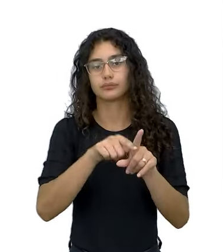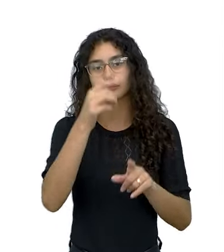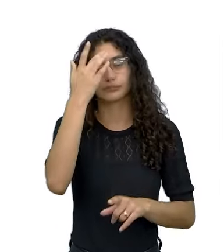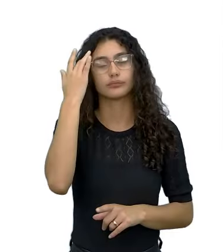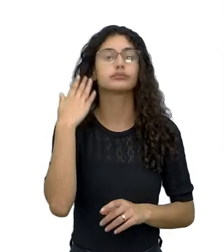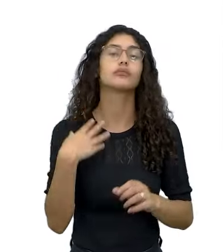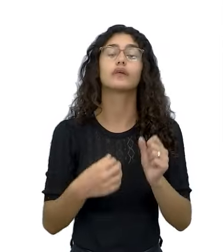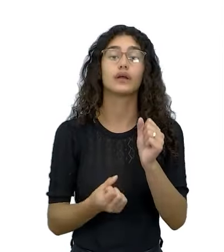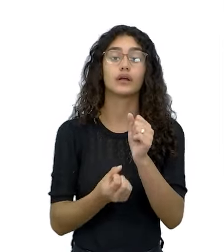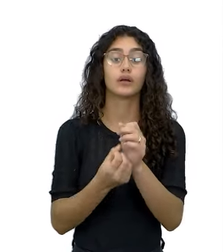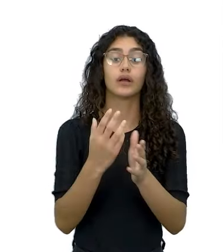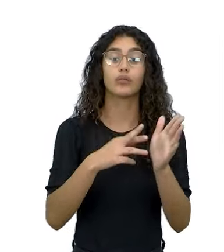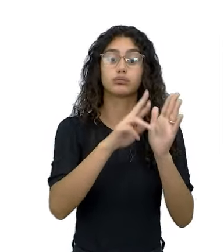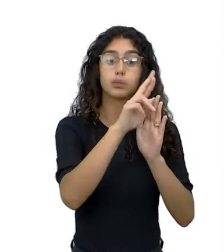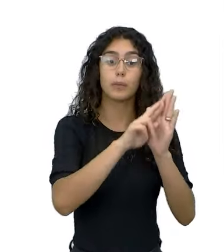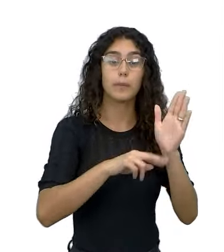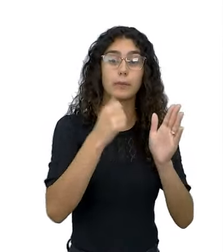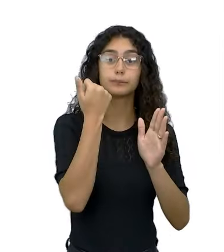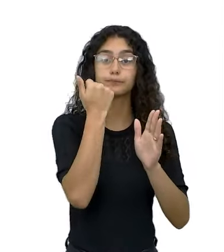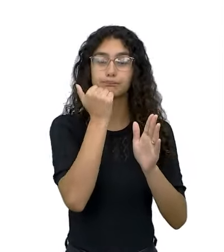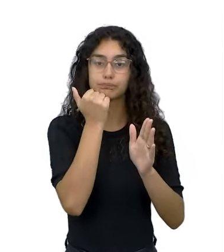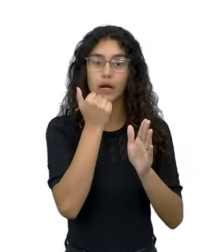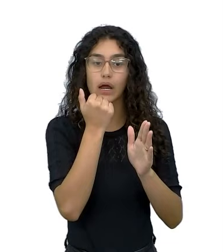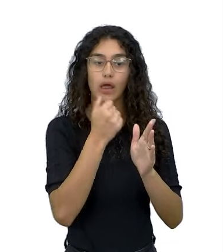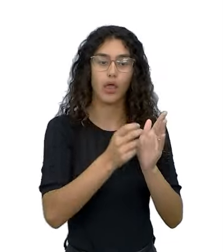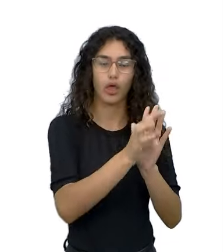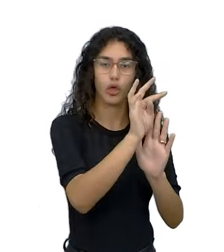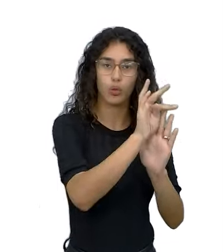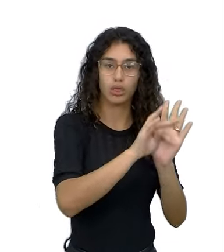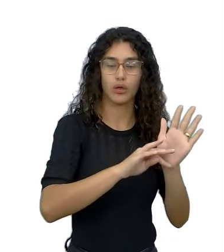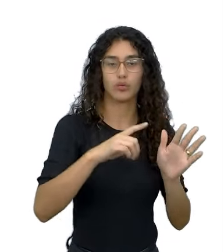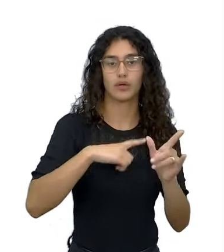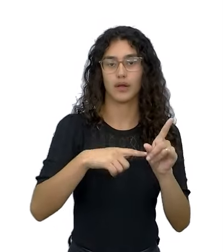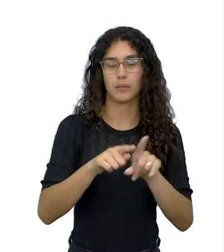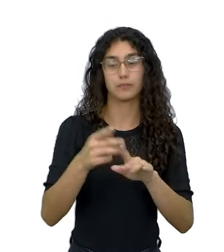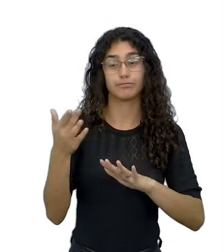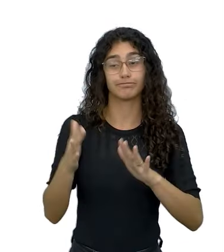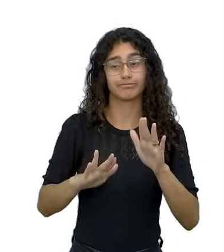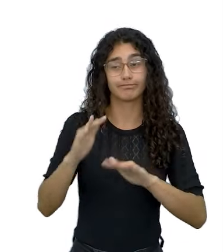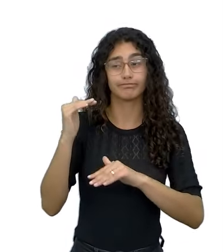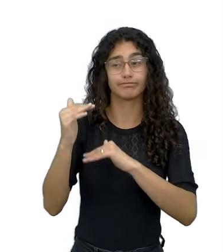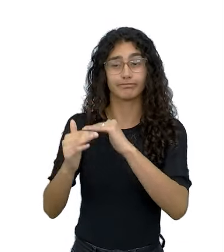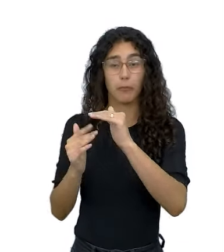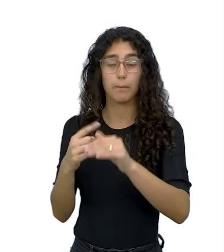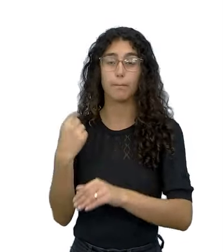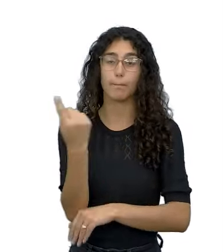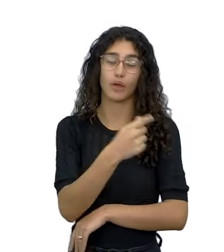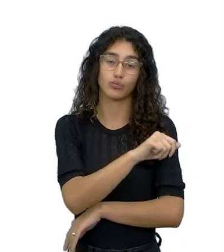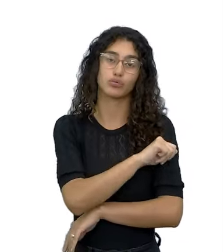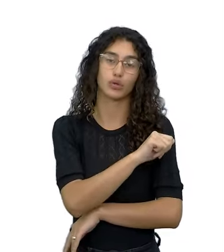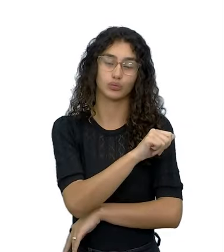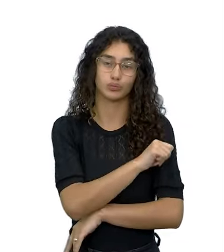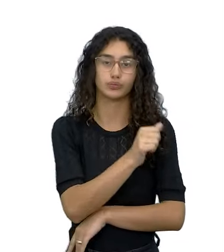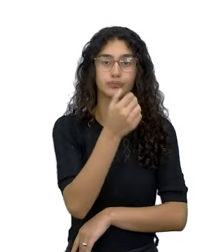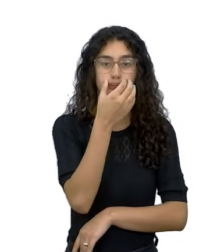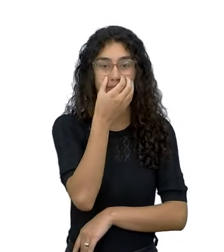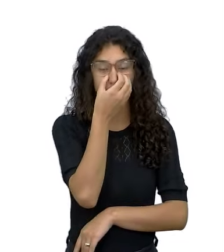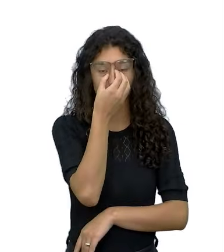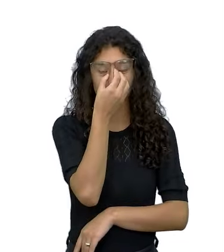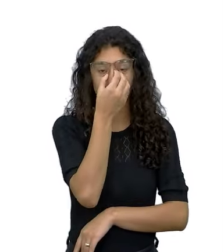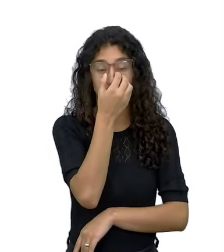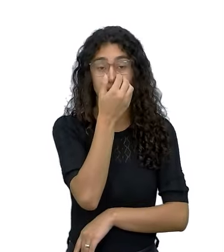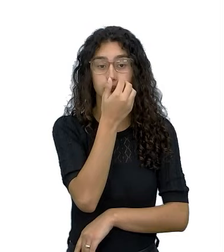aí criar um efeito de sentido que o texto pretende, né, passar aí para os nossos estudantes, tá?